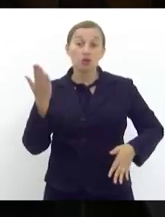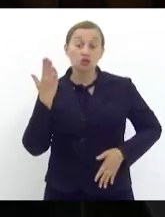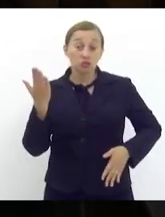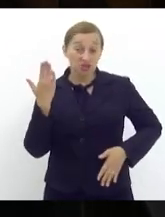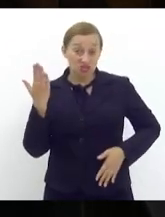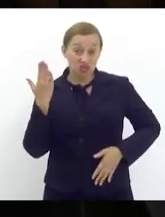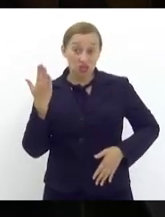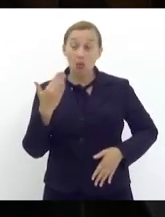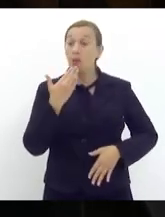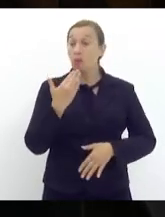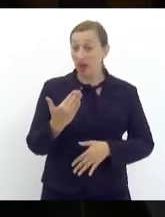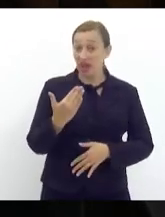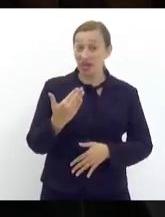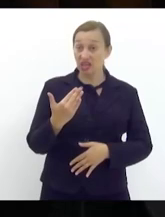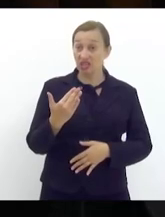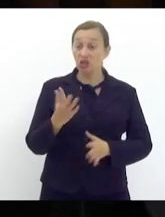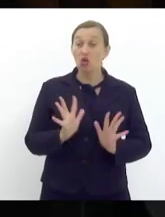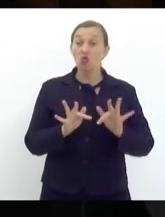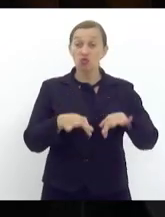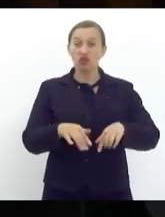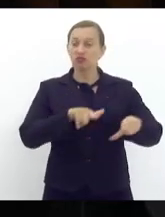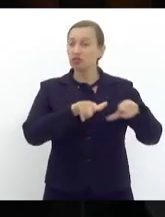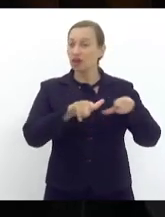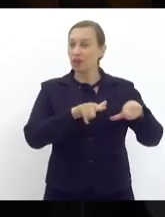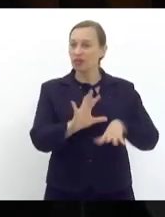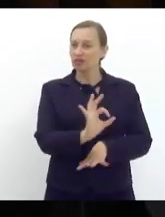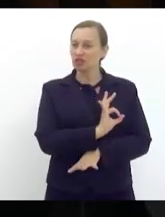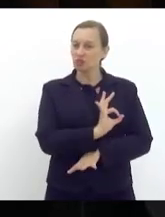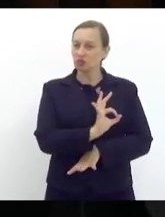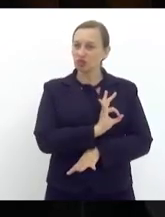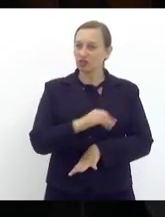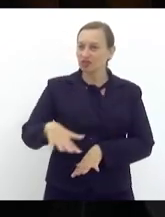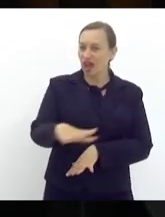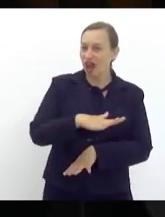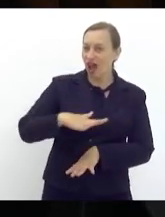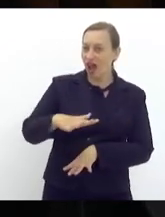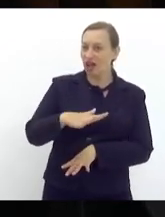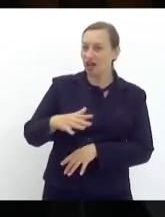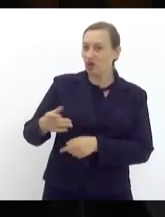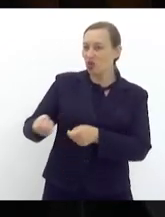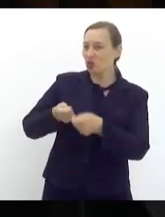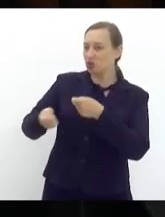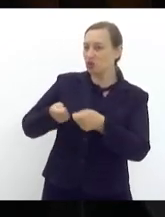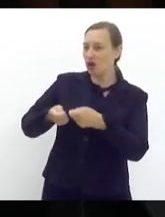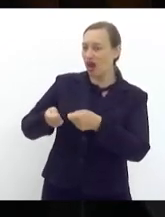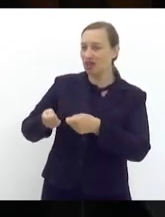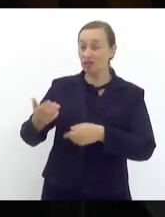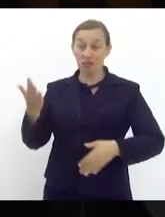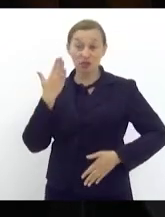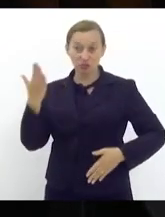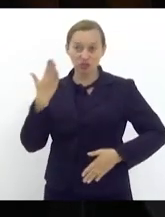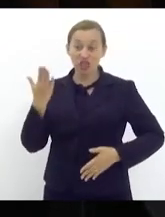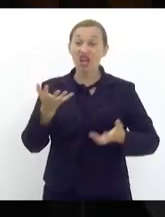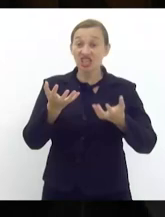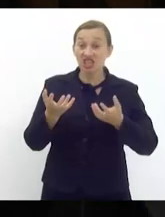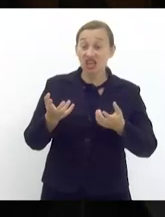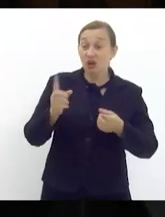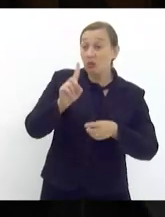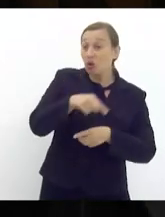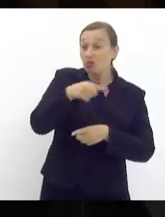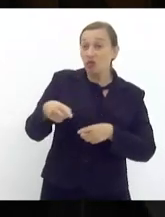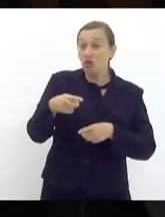fim das operações policiais nas áreas dominadas pelo tráfico. Eles querem proibir o